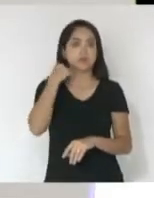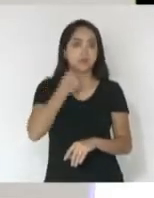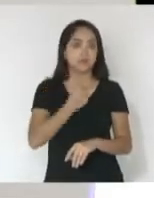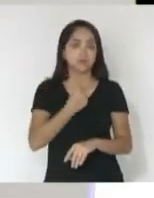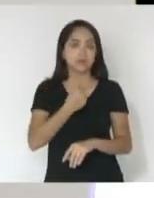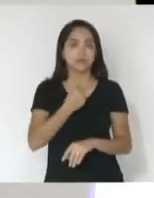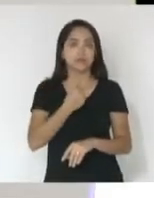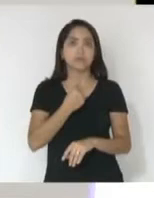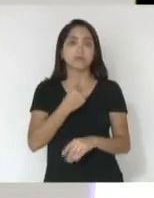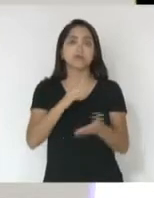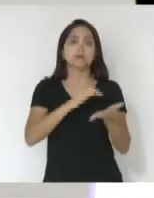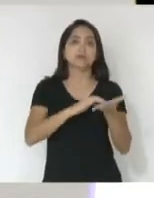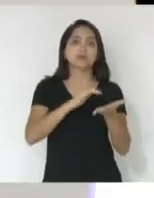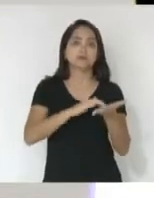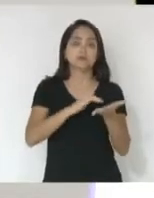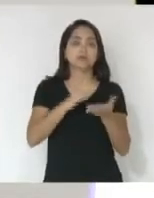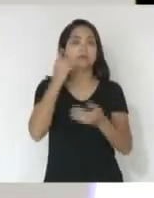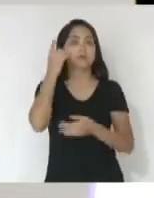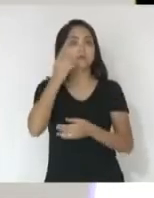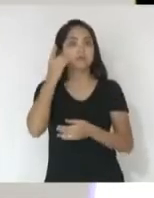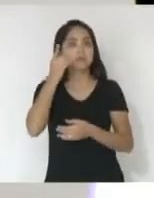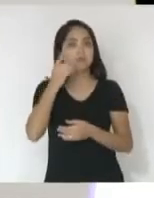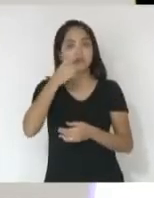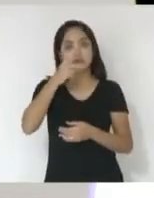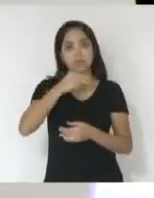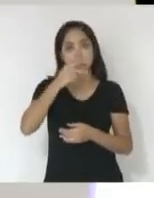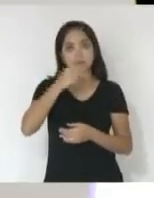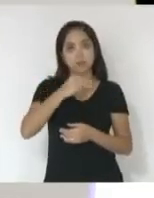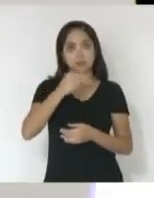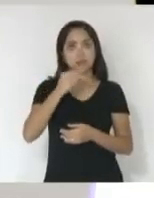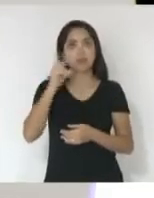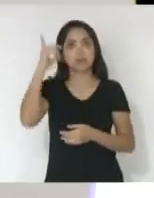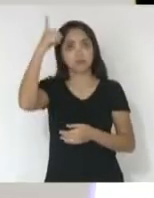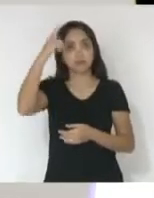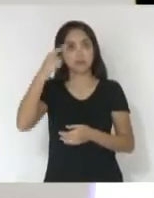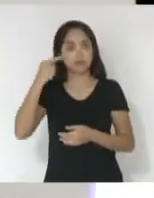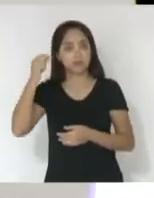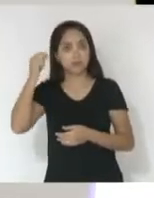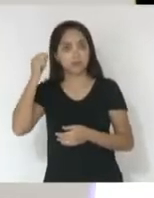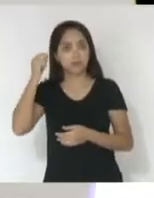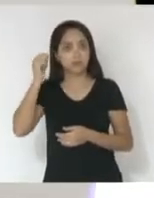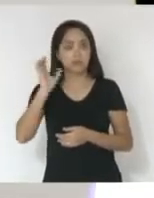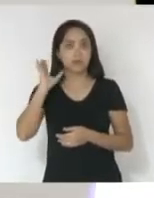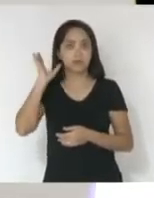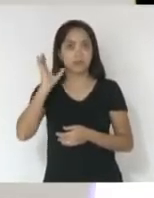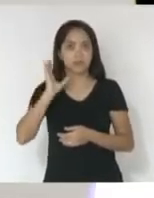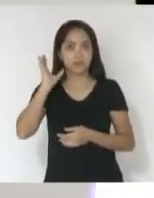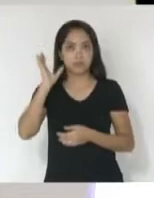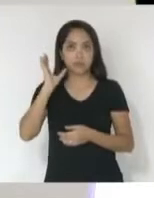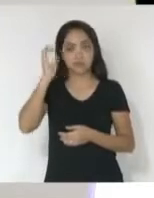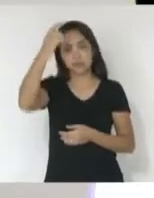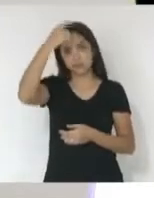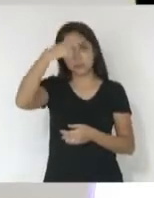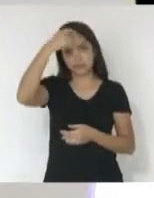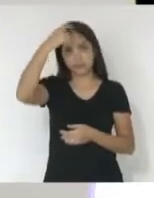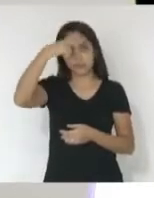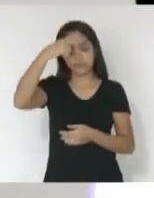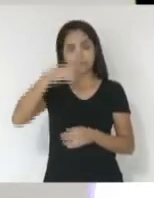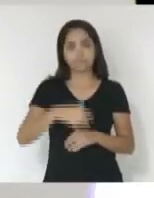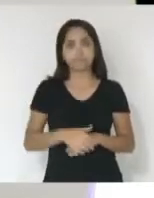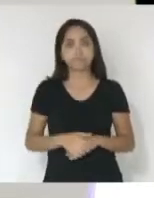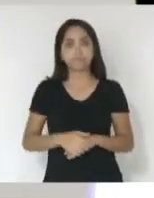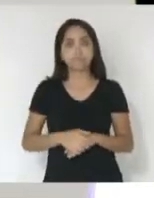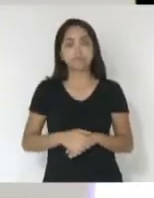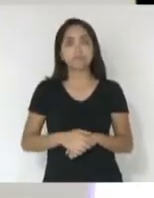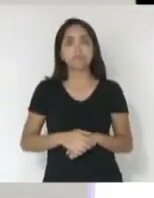Dreve. Secretarias, deputados Kennedy Nunes, Dirce Adeixaide, Ana Paula Lima, Maurício Scudlari.